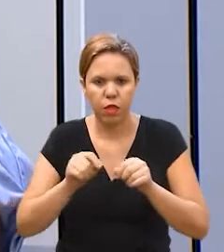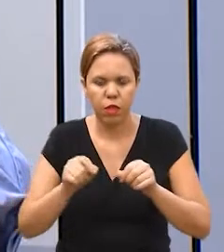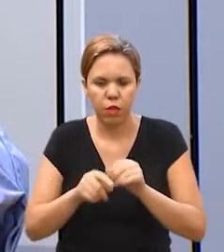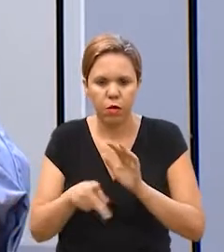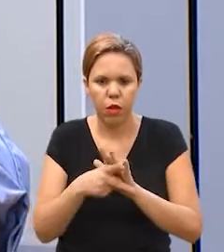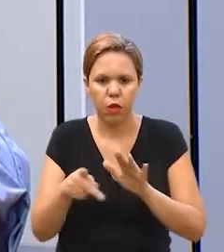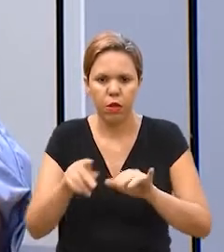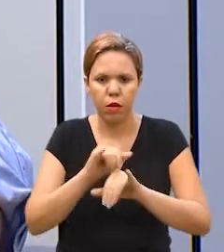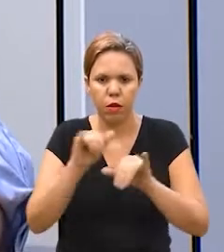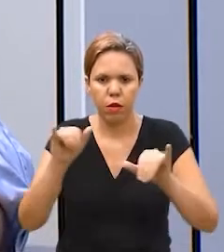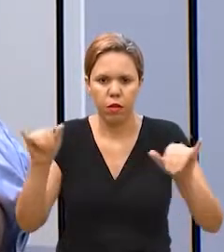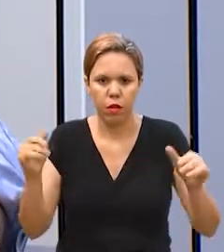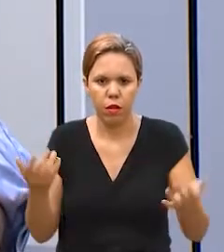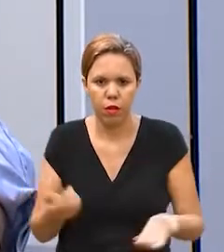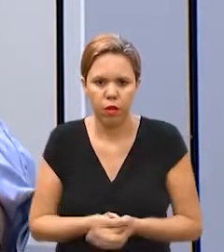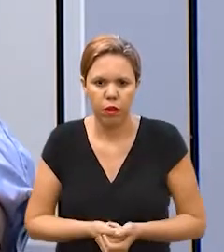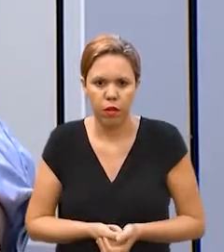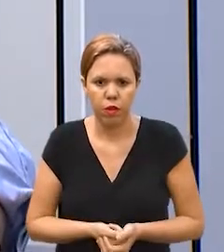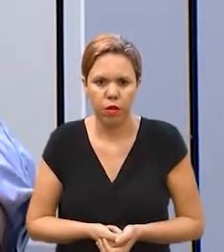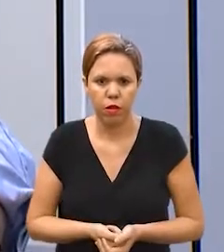com propaganda